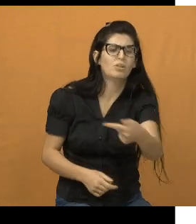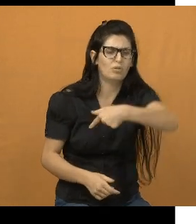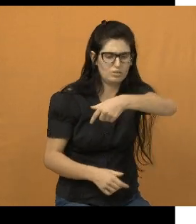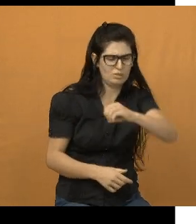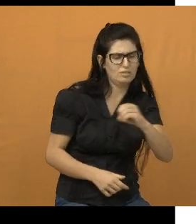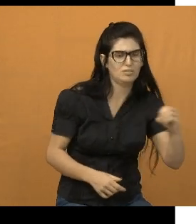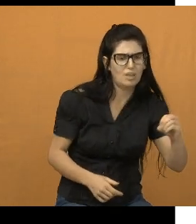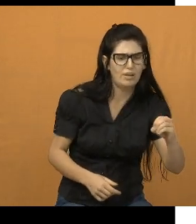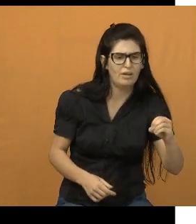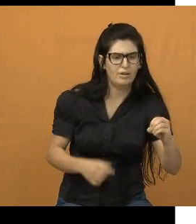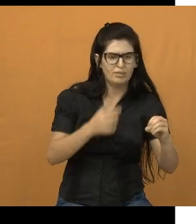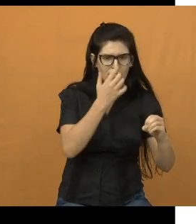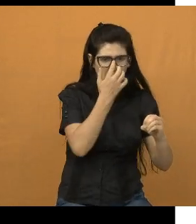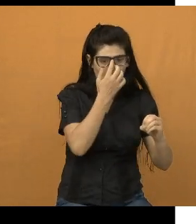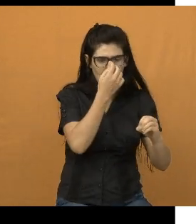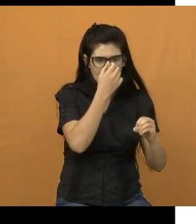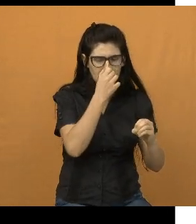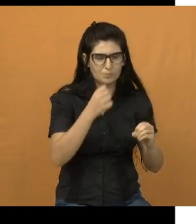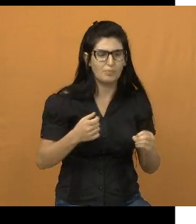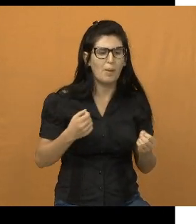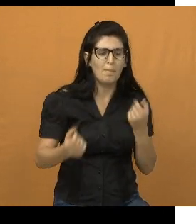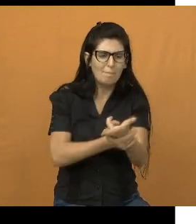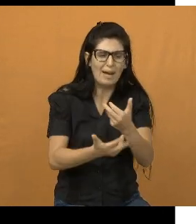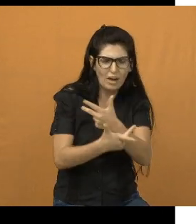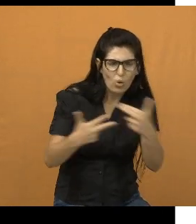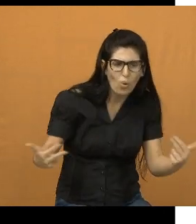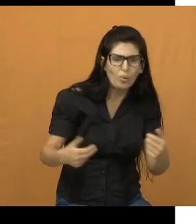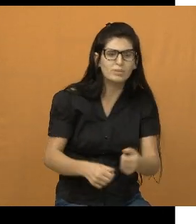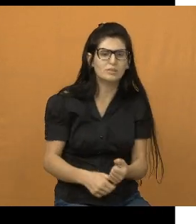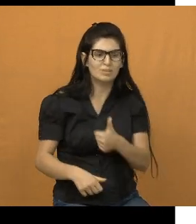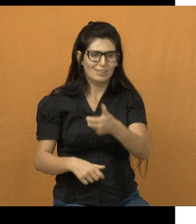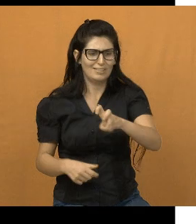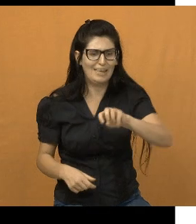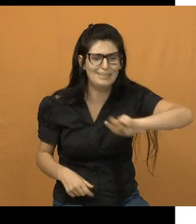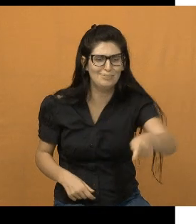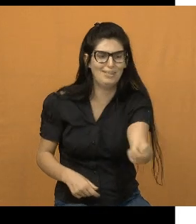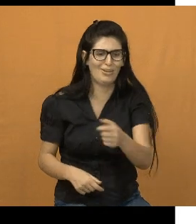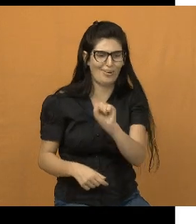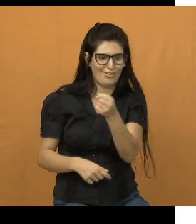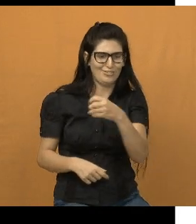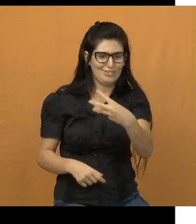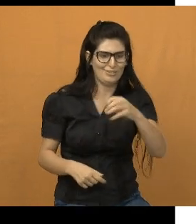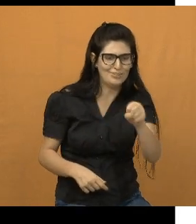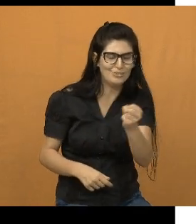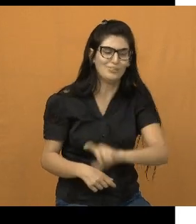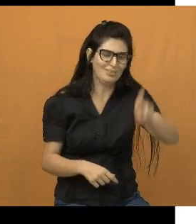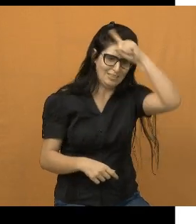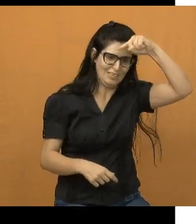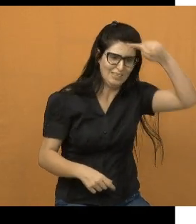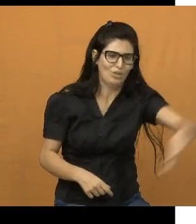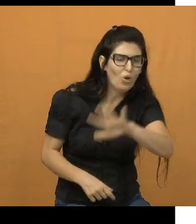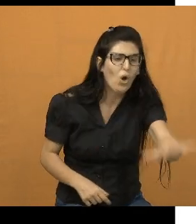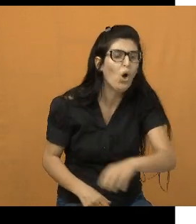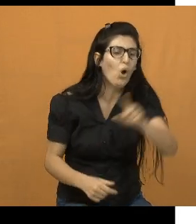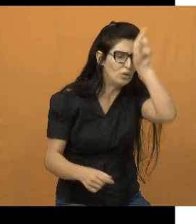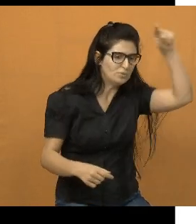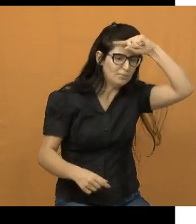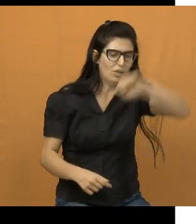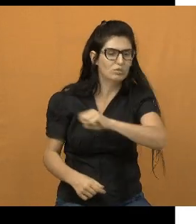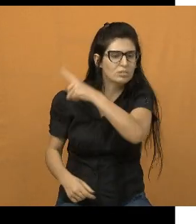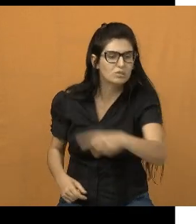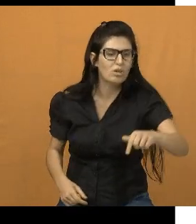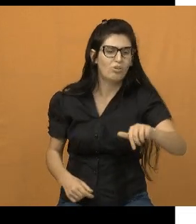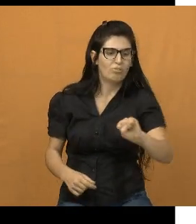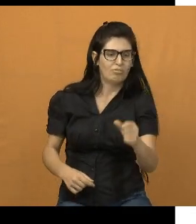20.700.000, conforme eu disse, pessoal encargos, 15.800.000 Santa Casa, Hospital São Francisco,